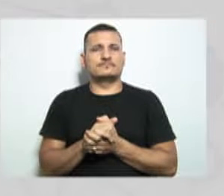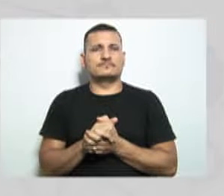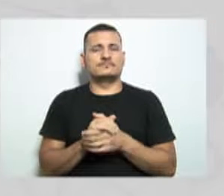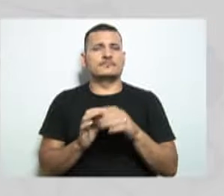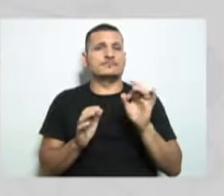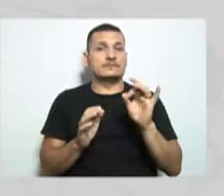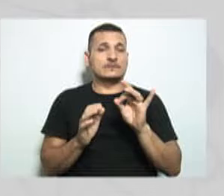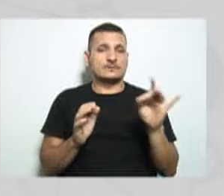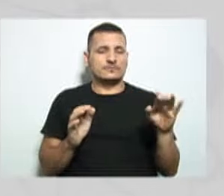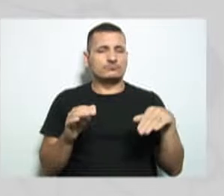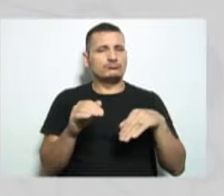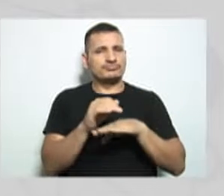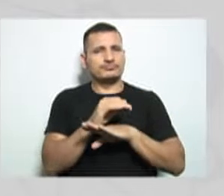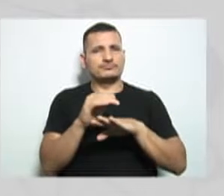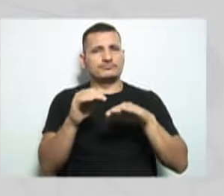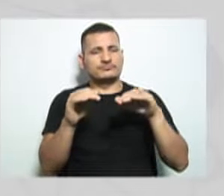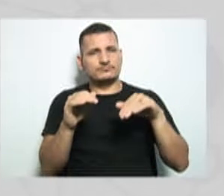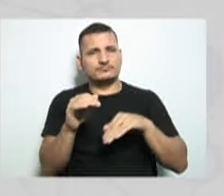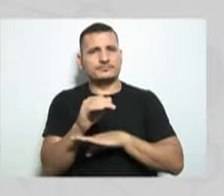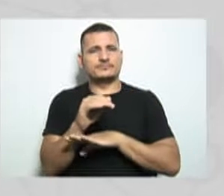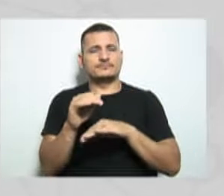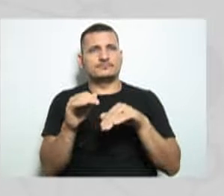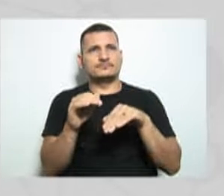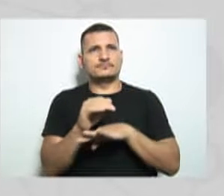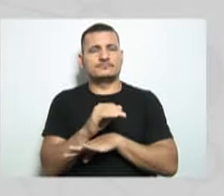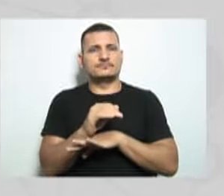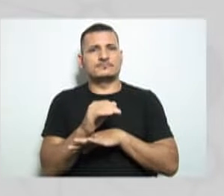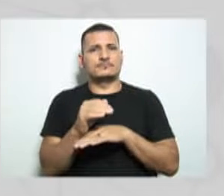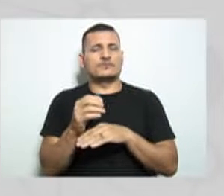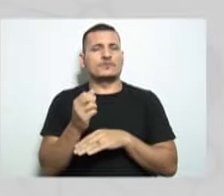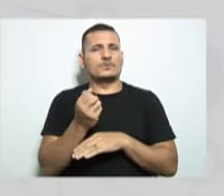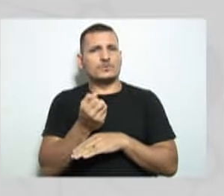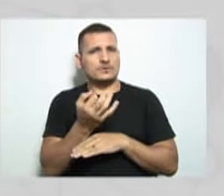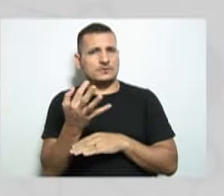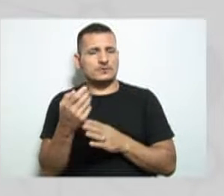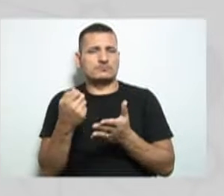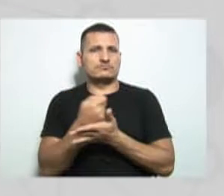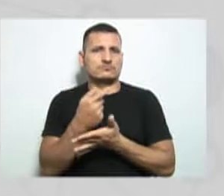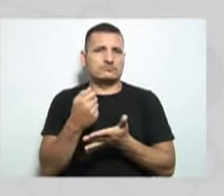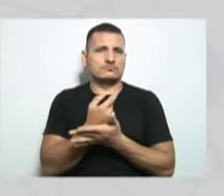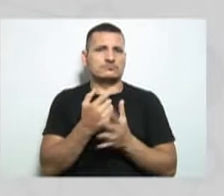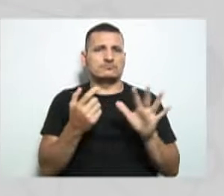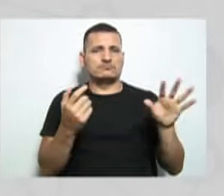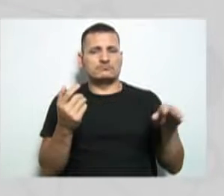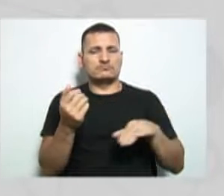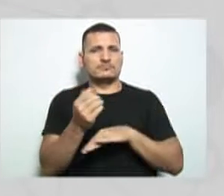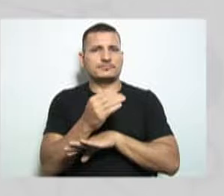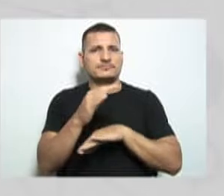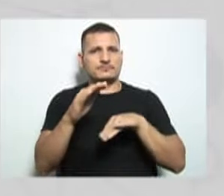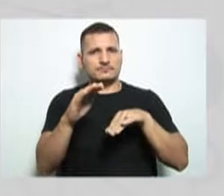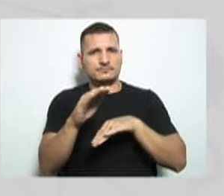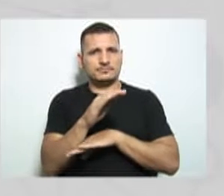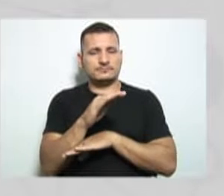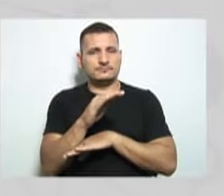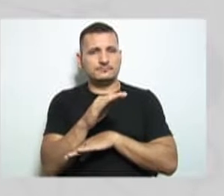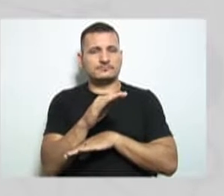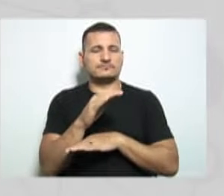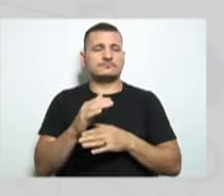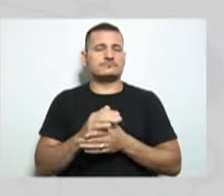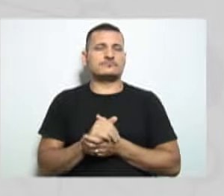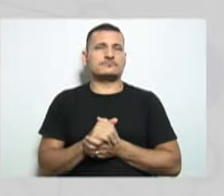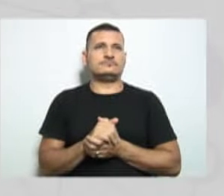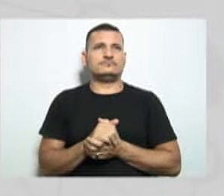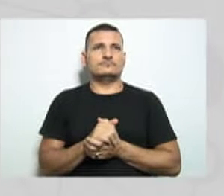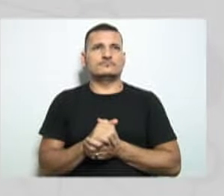entrada de mercadorias, ponderando pelas quantidades adquiridas e pelas anteriormente